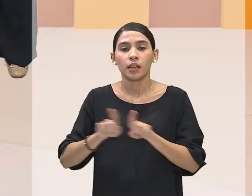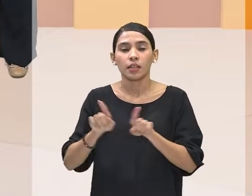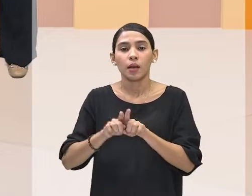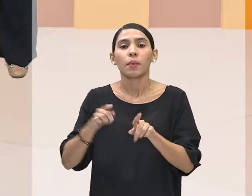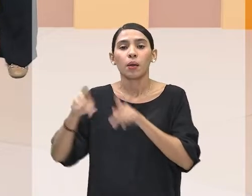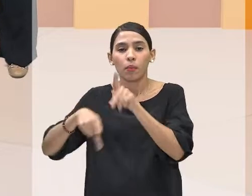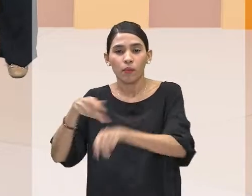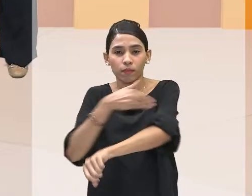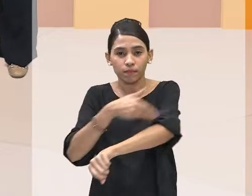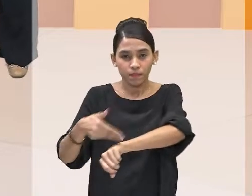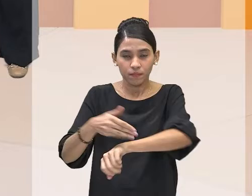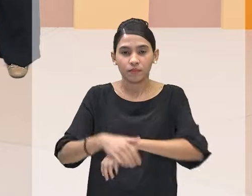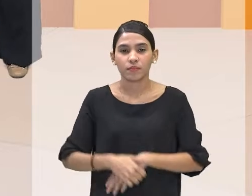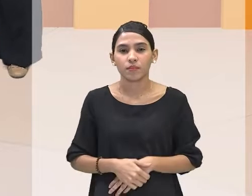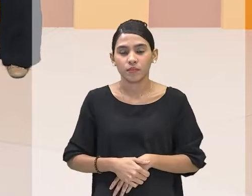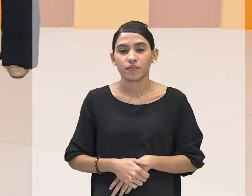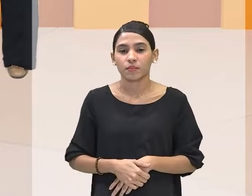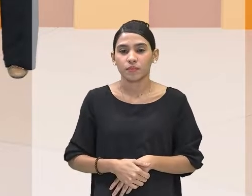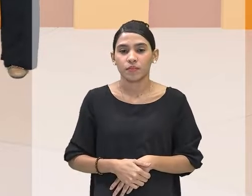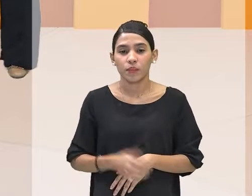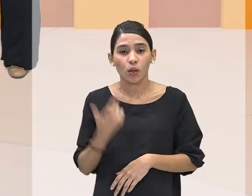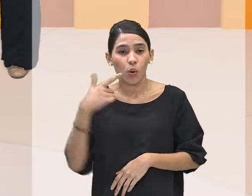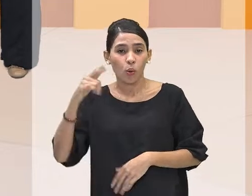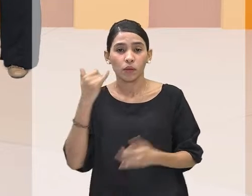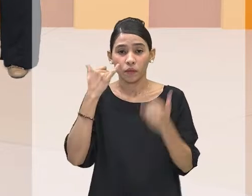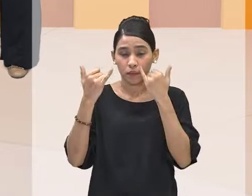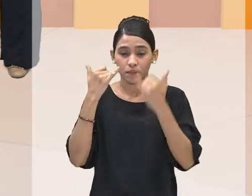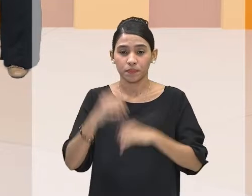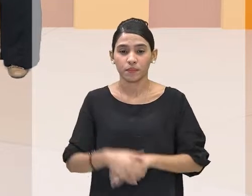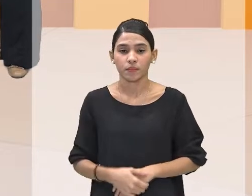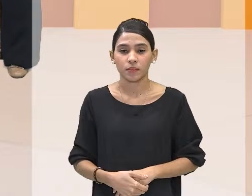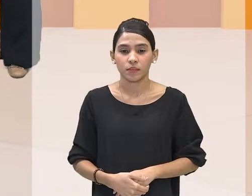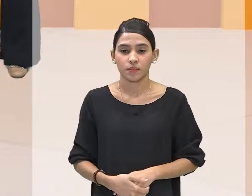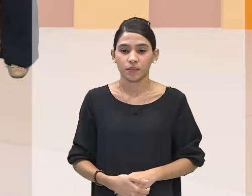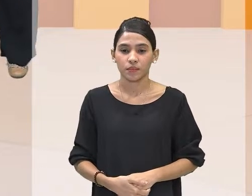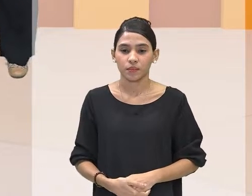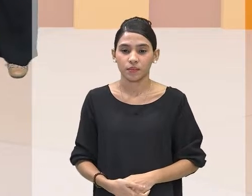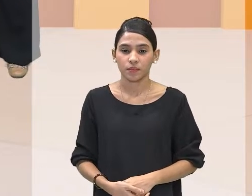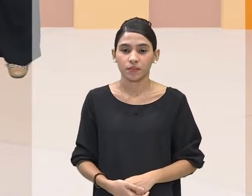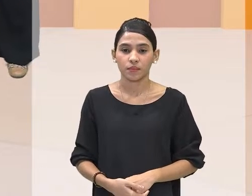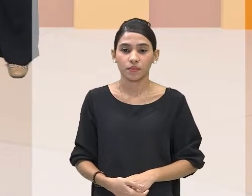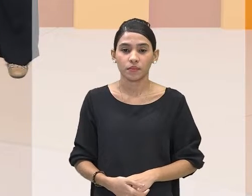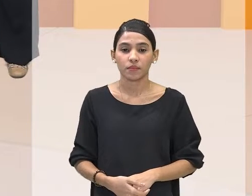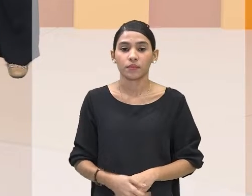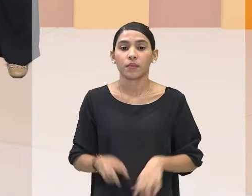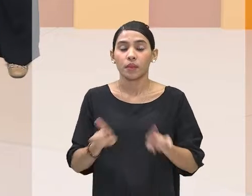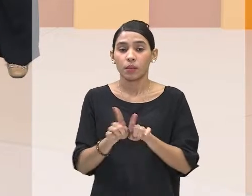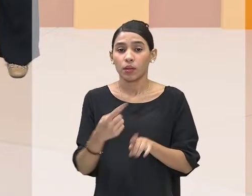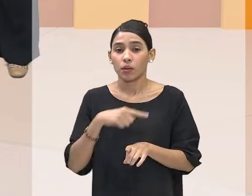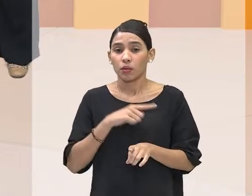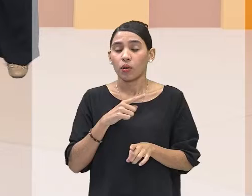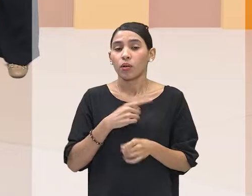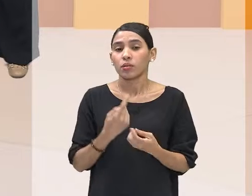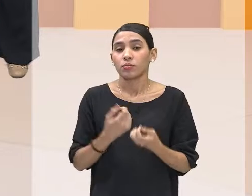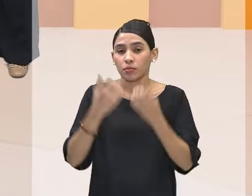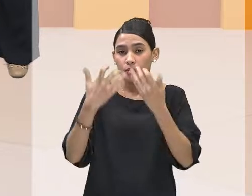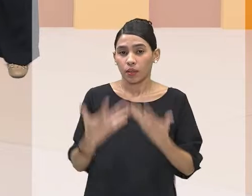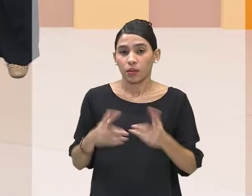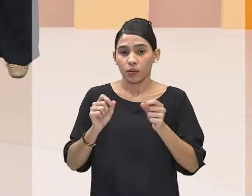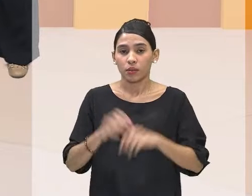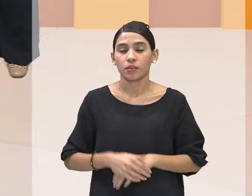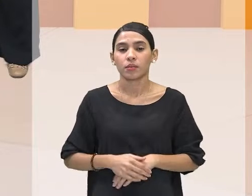europeu, certinho? E vamos lá ver outras informações. A gente vai verificar agora o que é